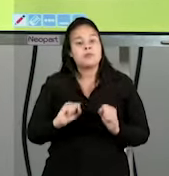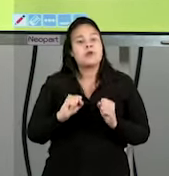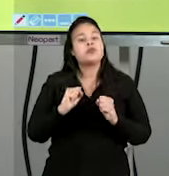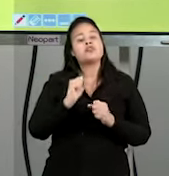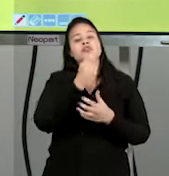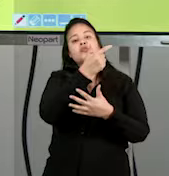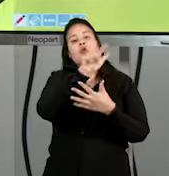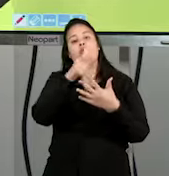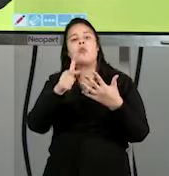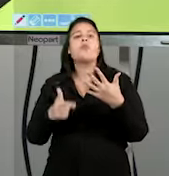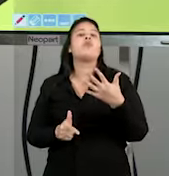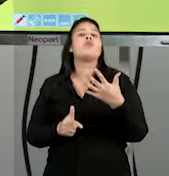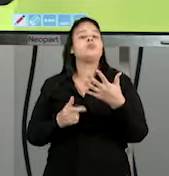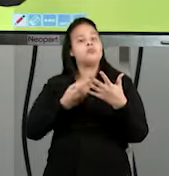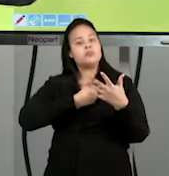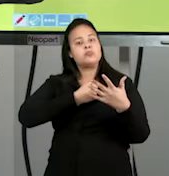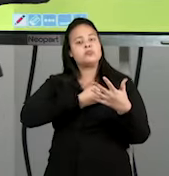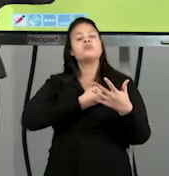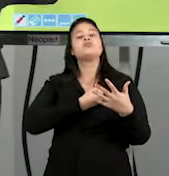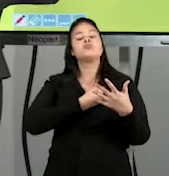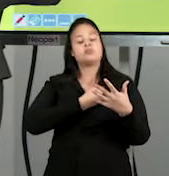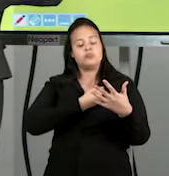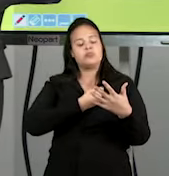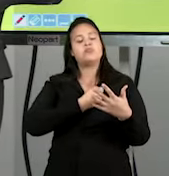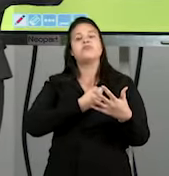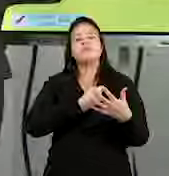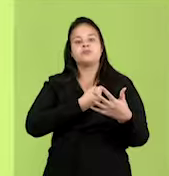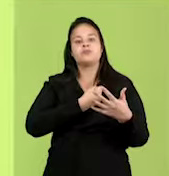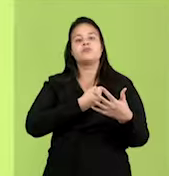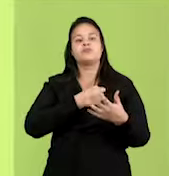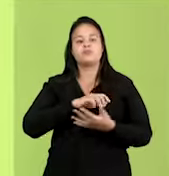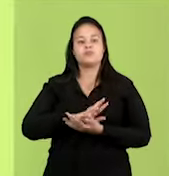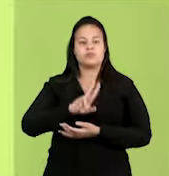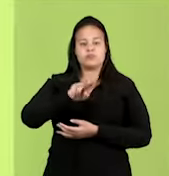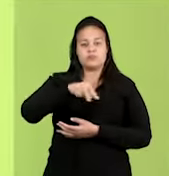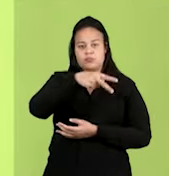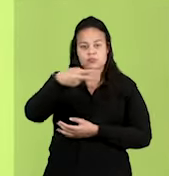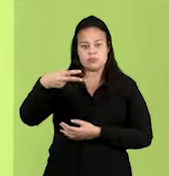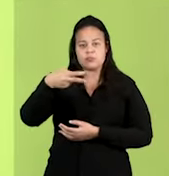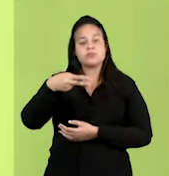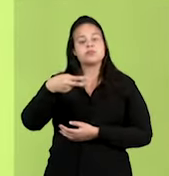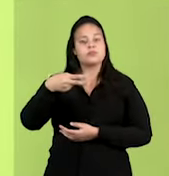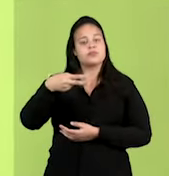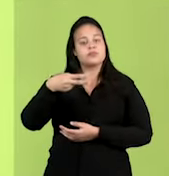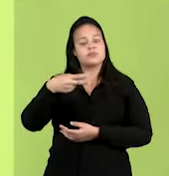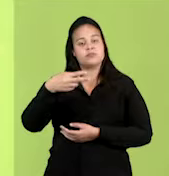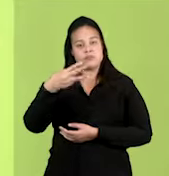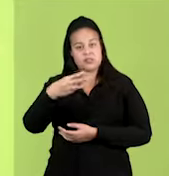outros valores com o π igual a